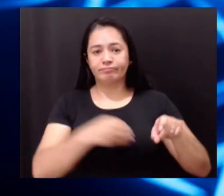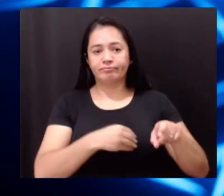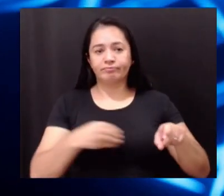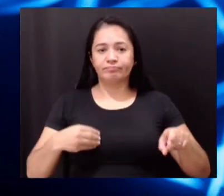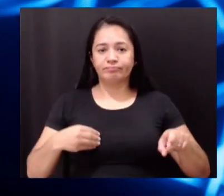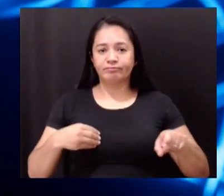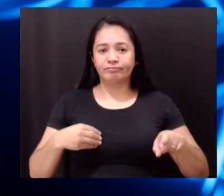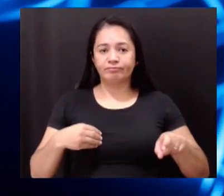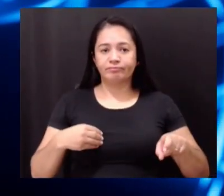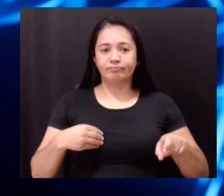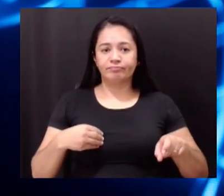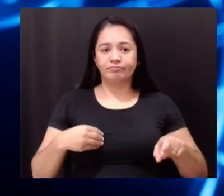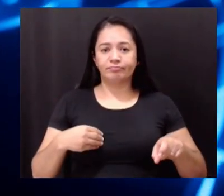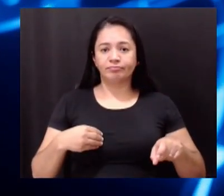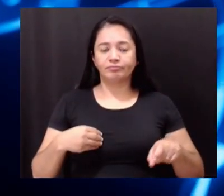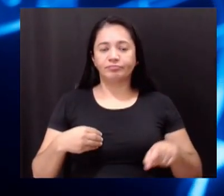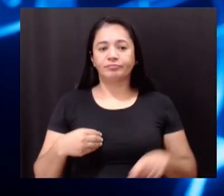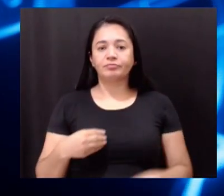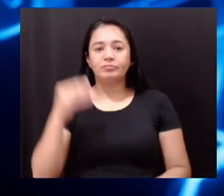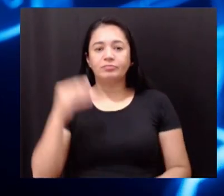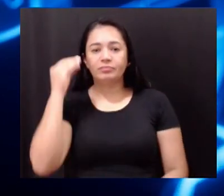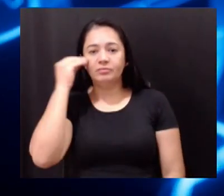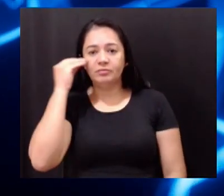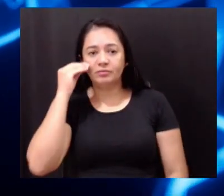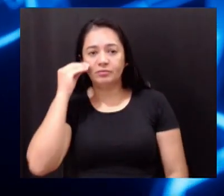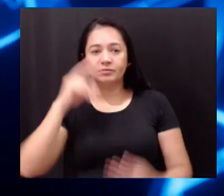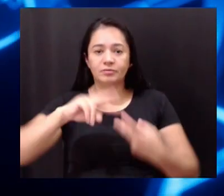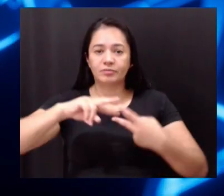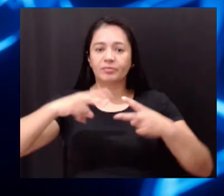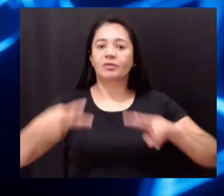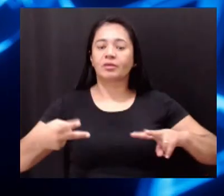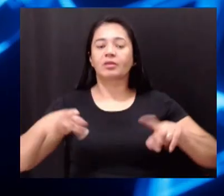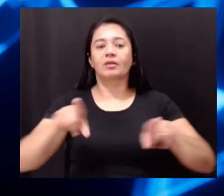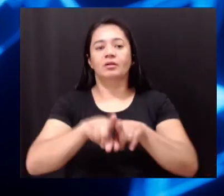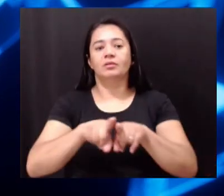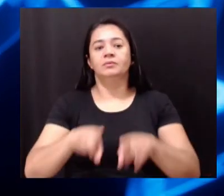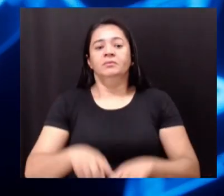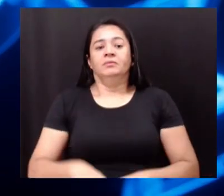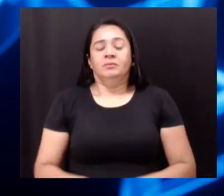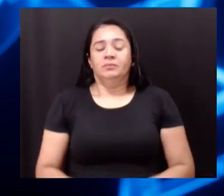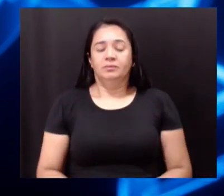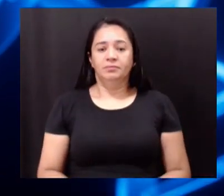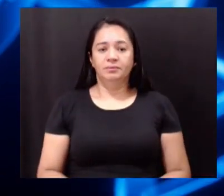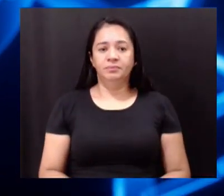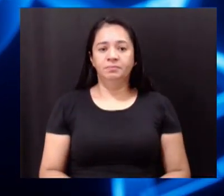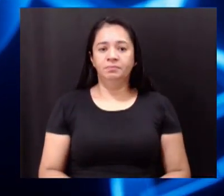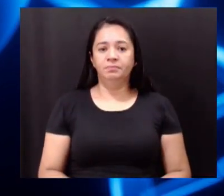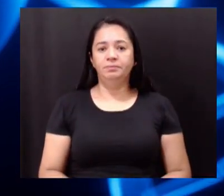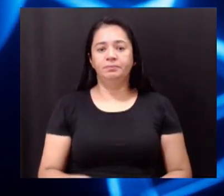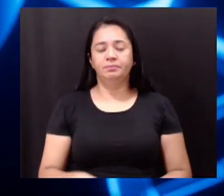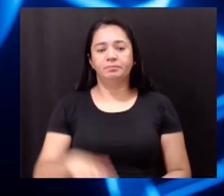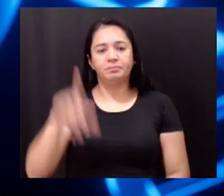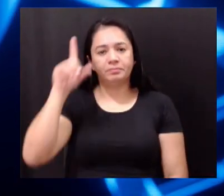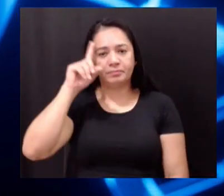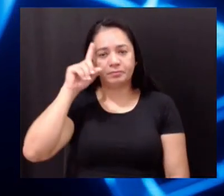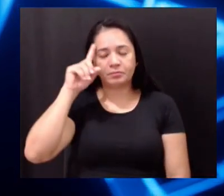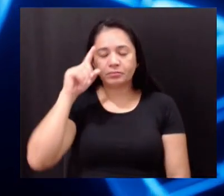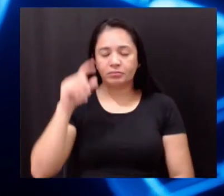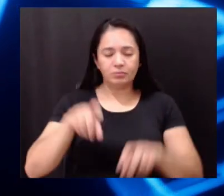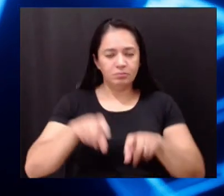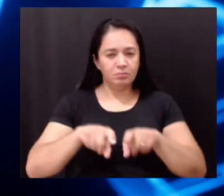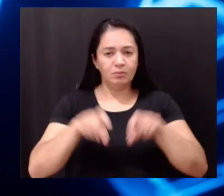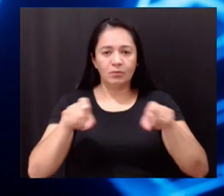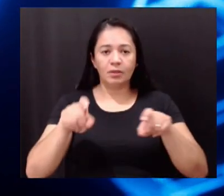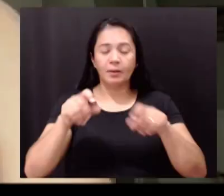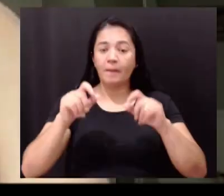próprio teste de DNA e essa rotina ginecológica, para a gente poder identificar possíveis lesões